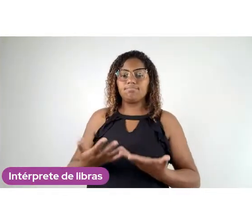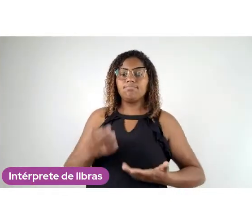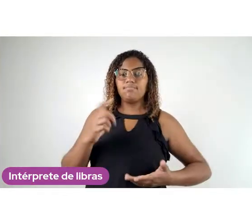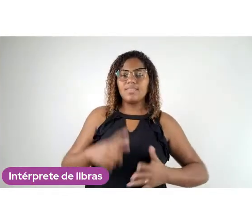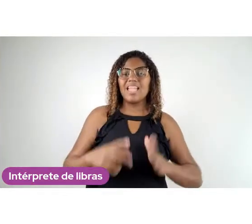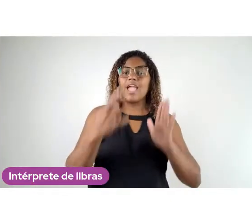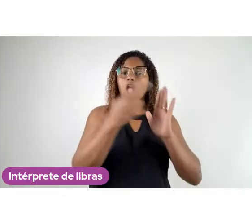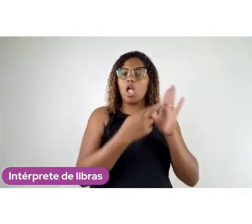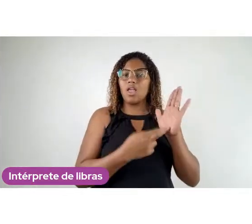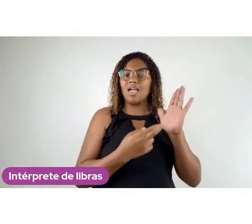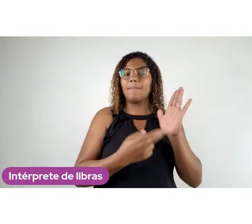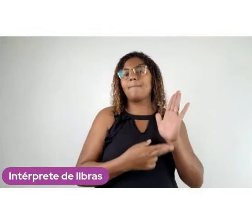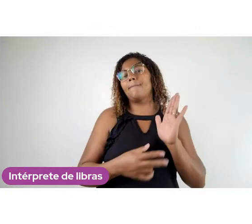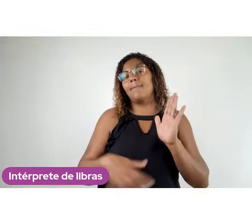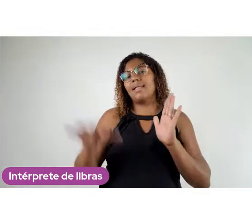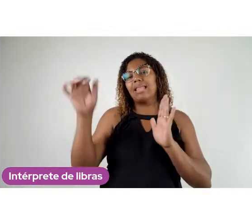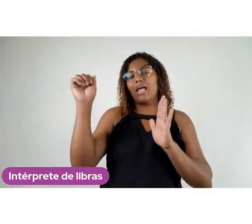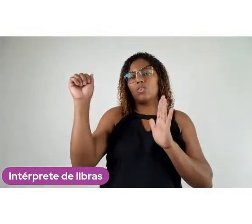em Assembleia da ONU, em